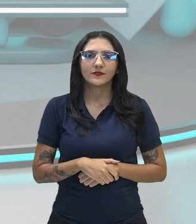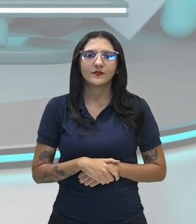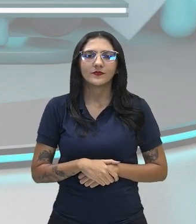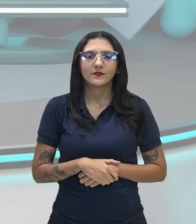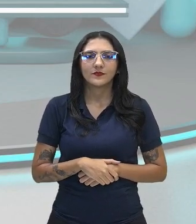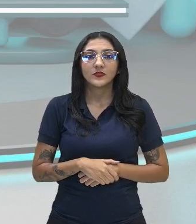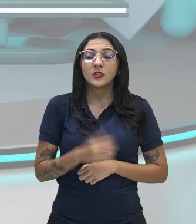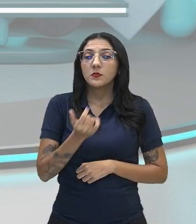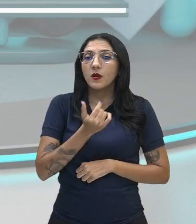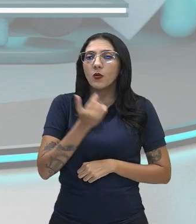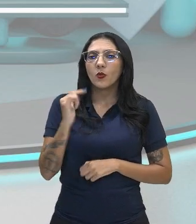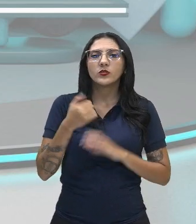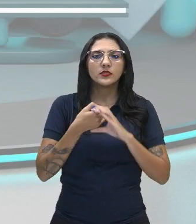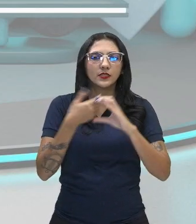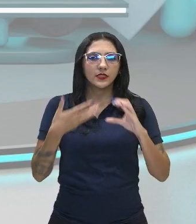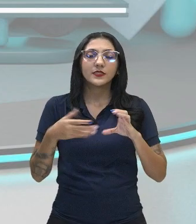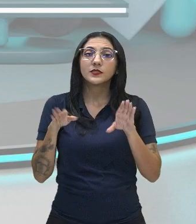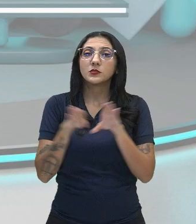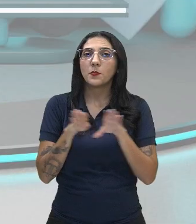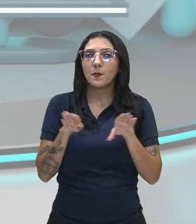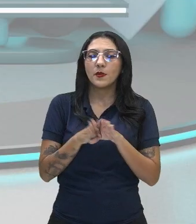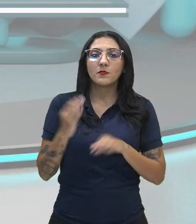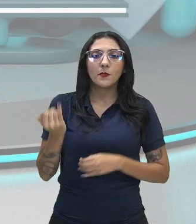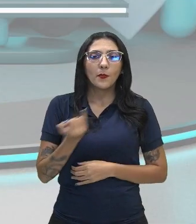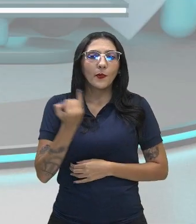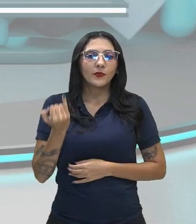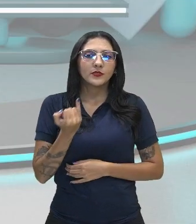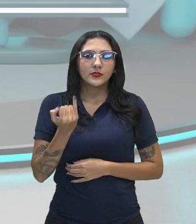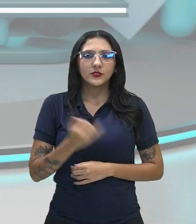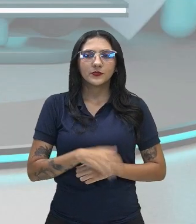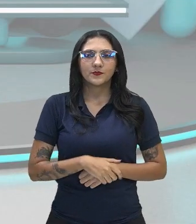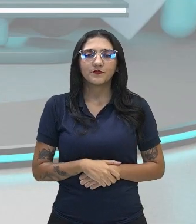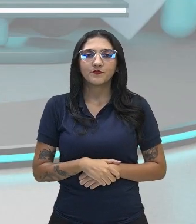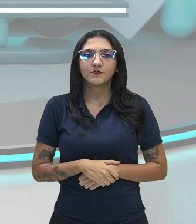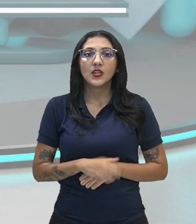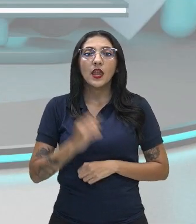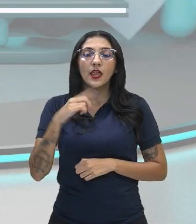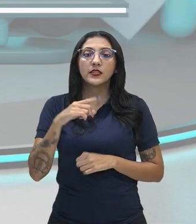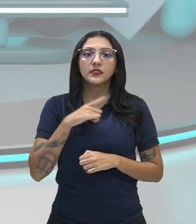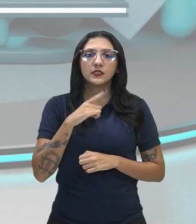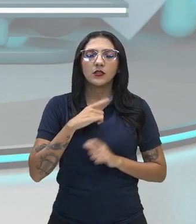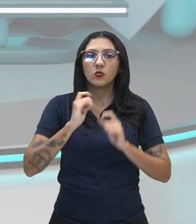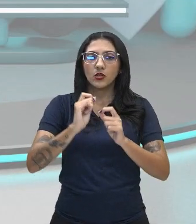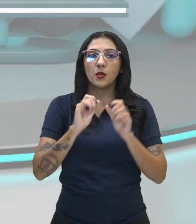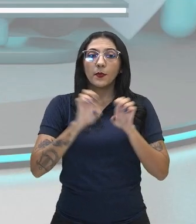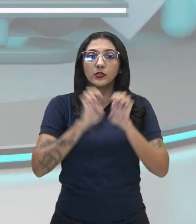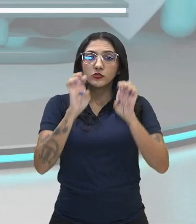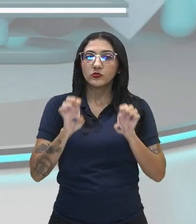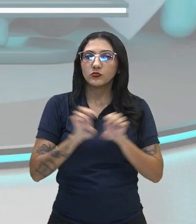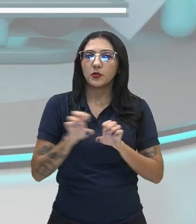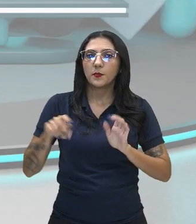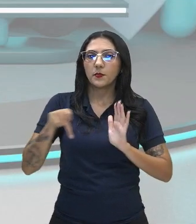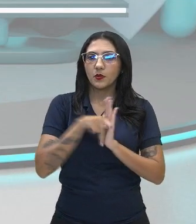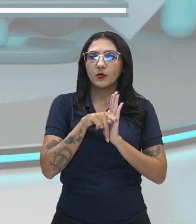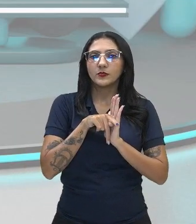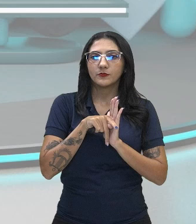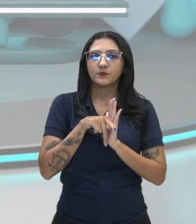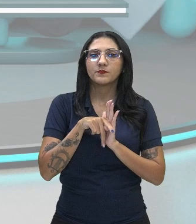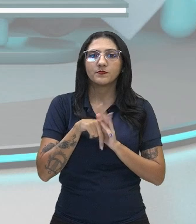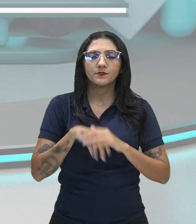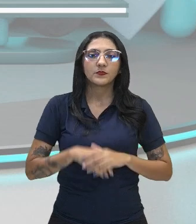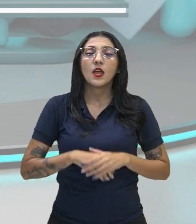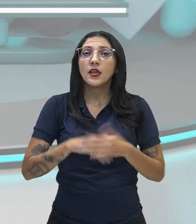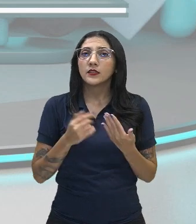característica importante do gênero textual é que ele tem uma estrutura própria. Então,